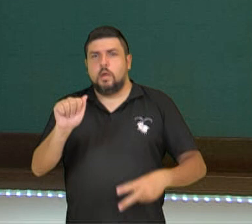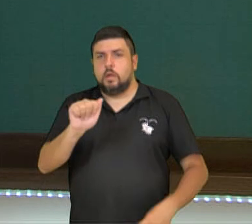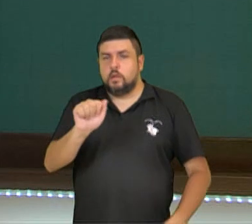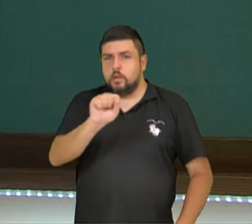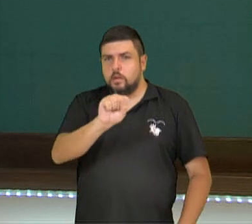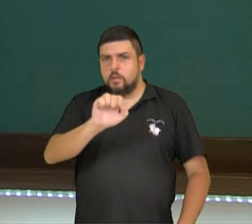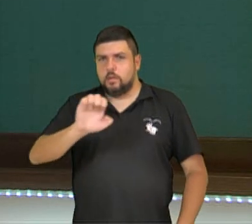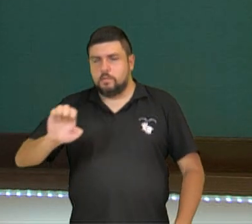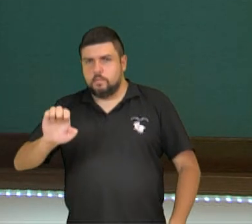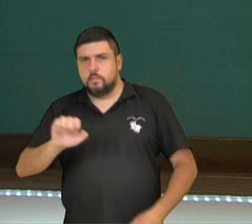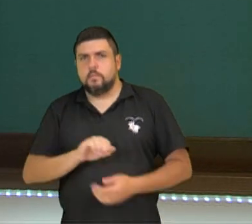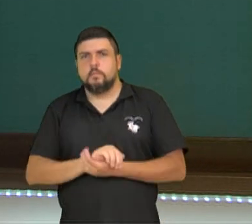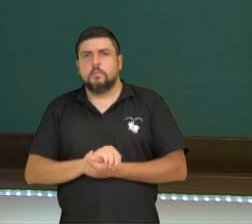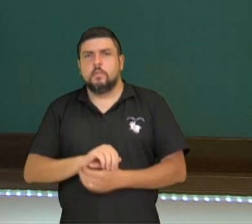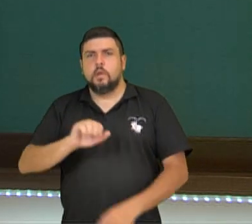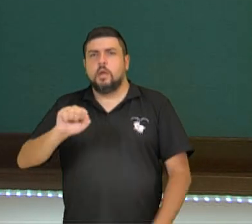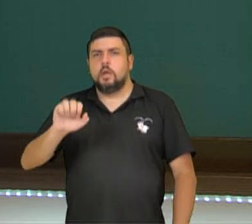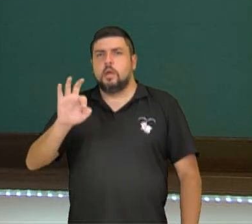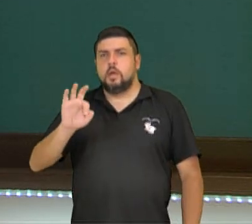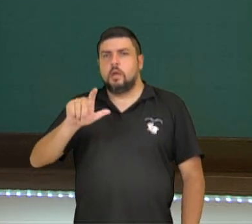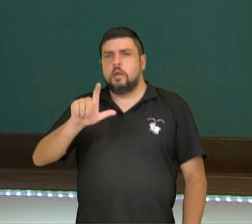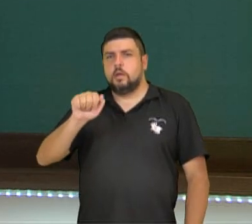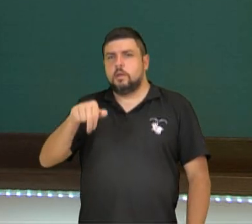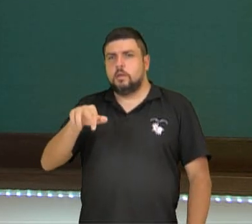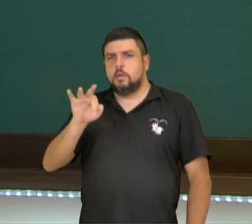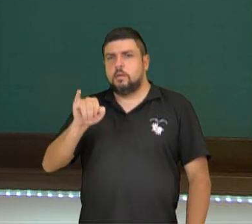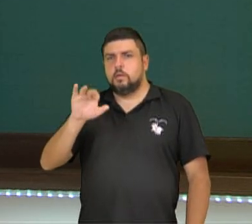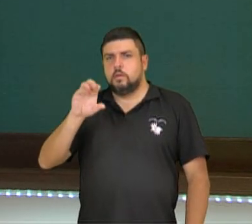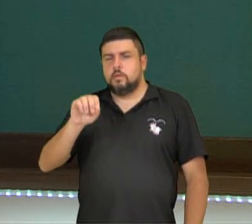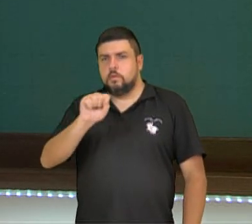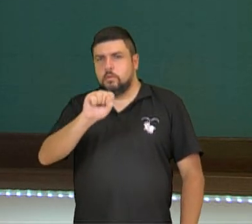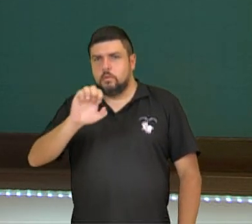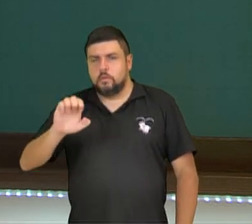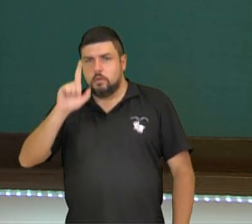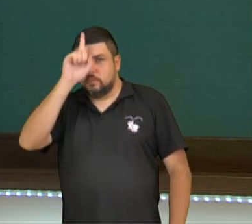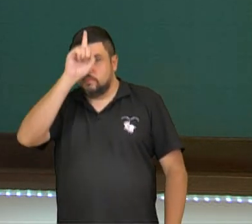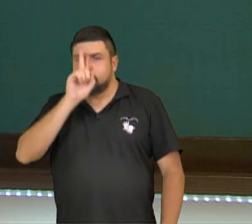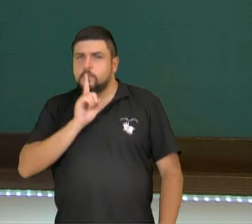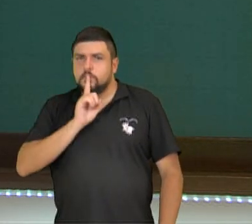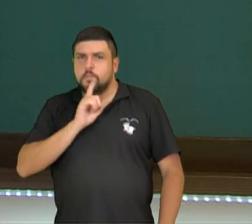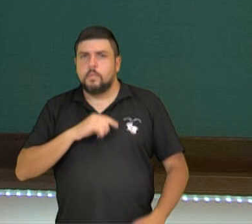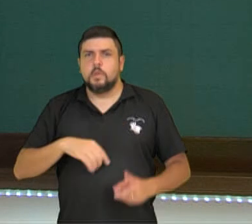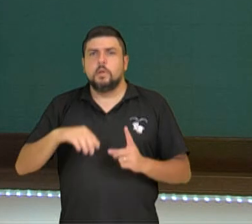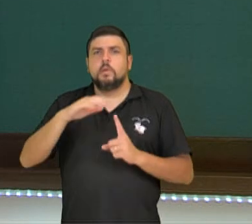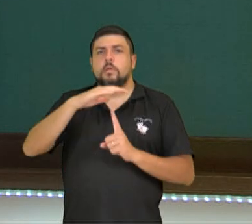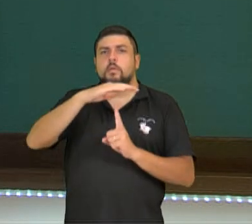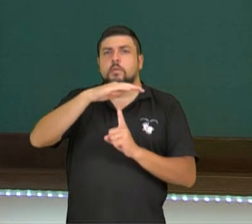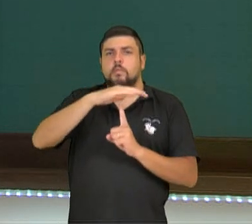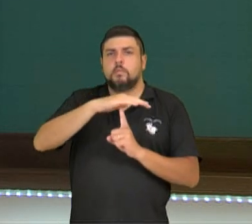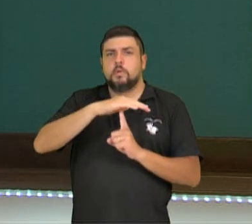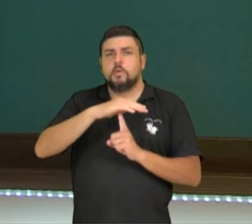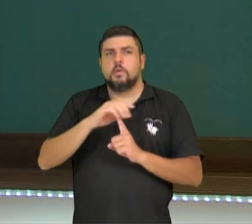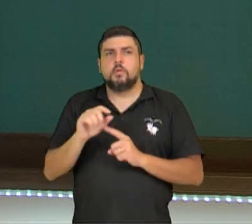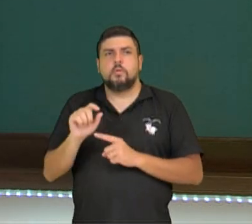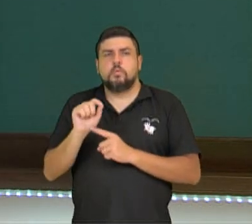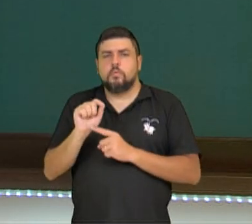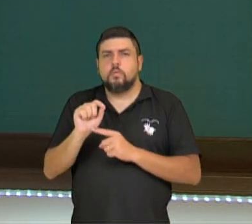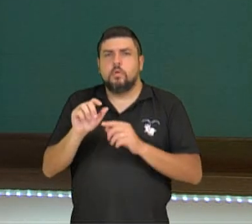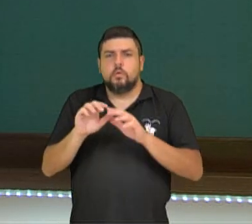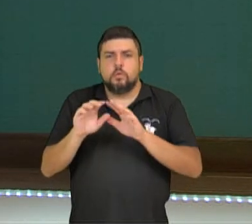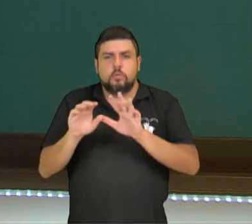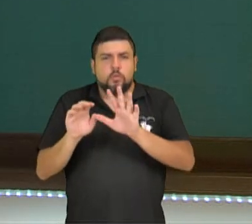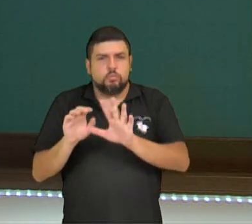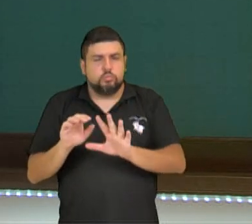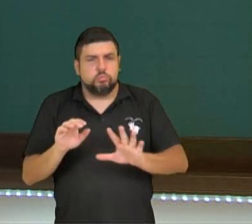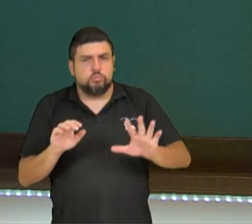O Atlântico Sudeste é esta parte aqui em amarelo e a bacia do Paraná é essa maior aqui que está entre as grandes bacias